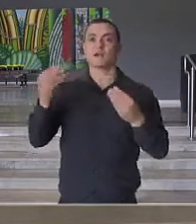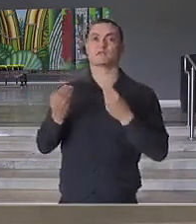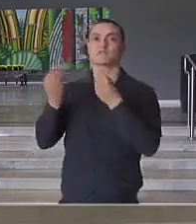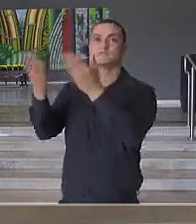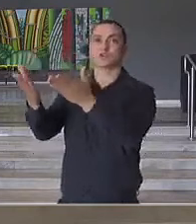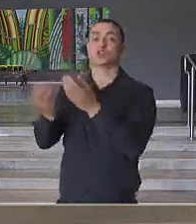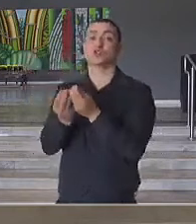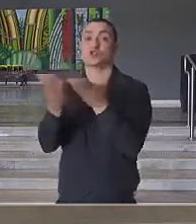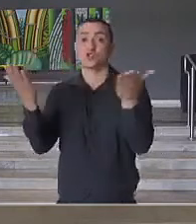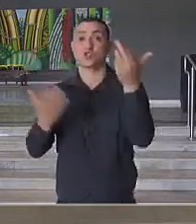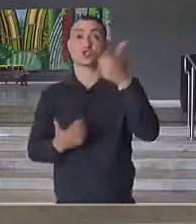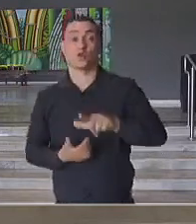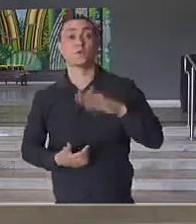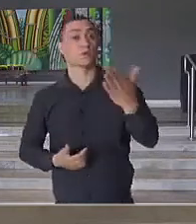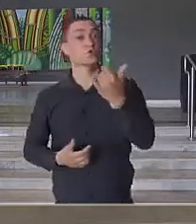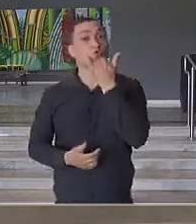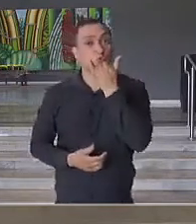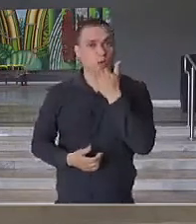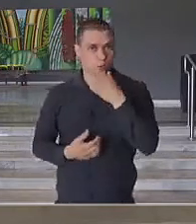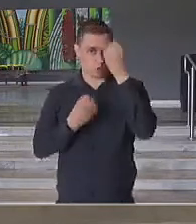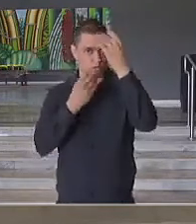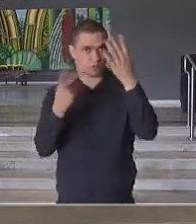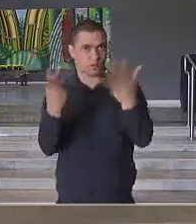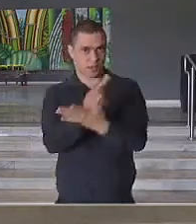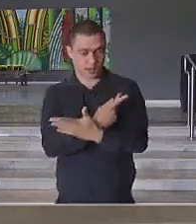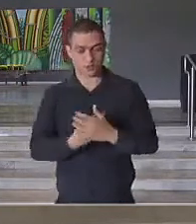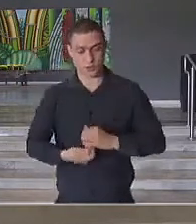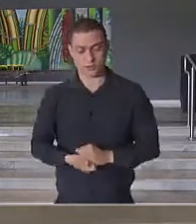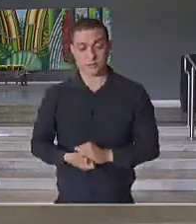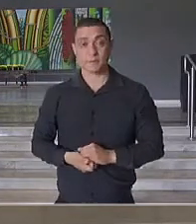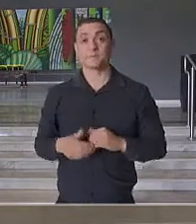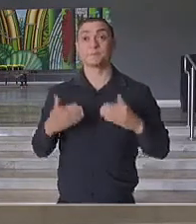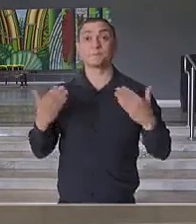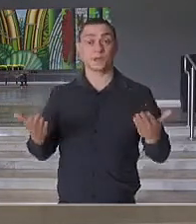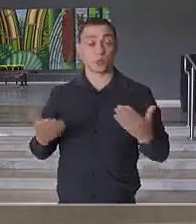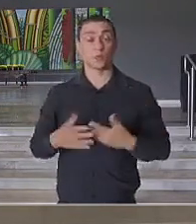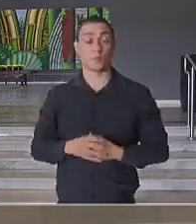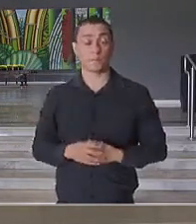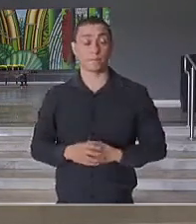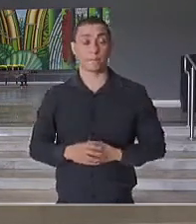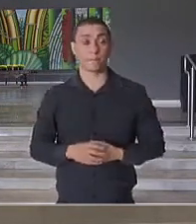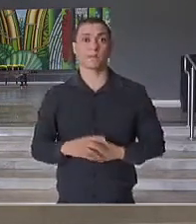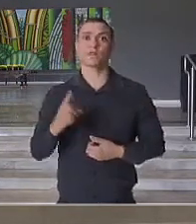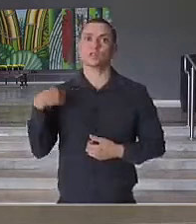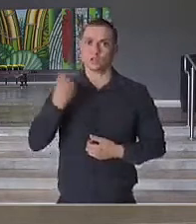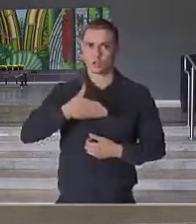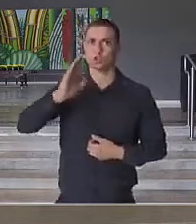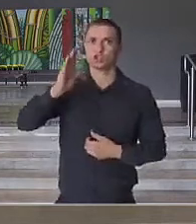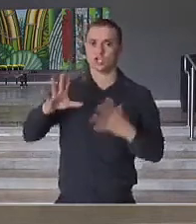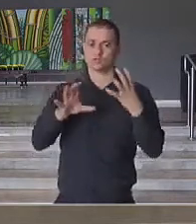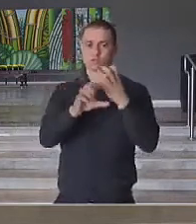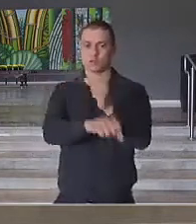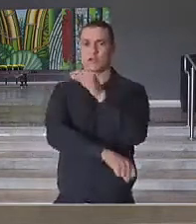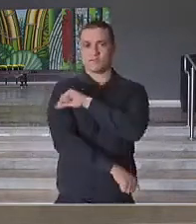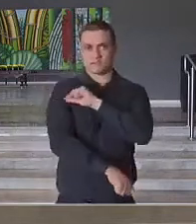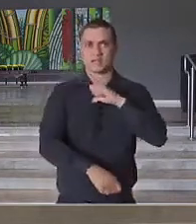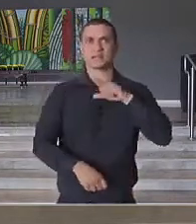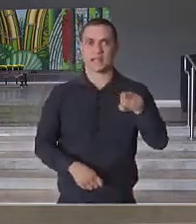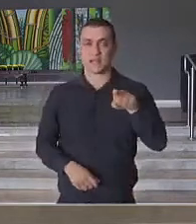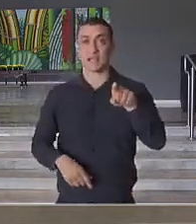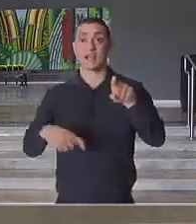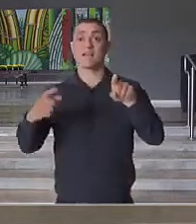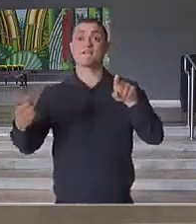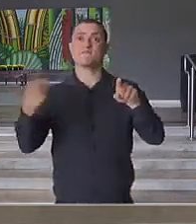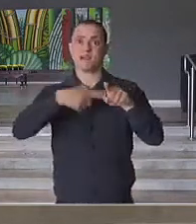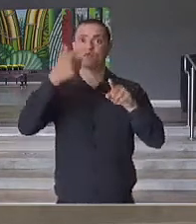sendo distribuídas. Então, peço desculpas à errata. Então, nós temos sim esse quantitativo de vacinas que voltarão a